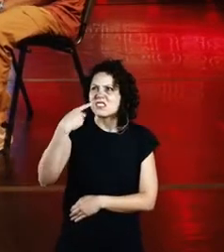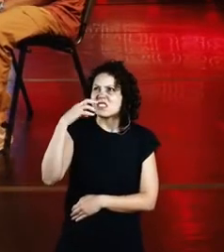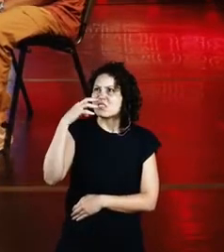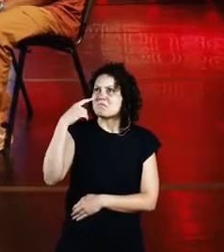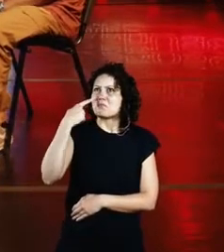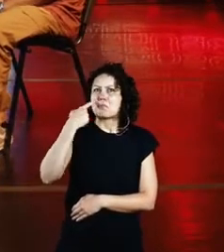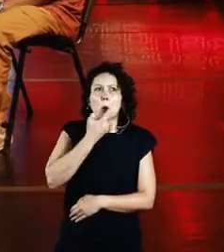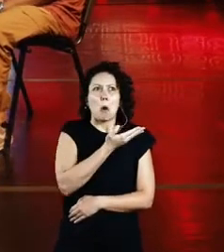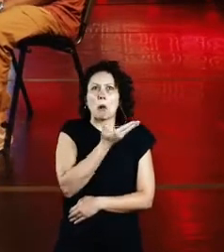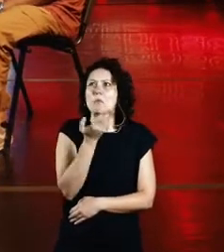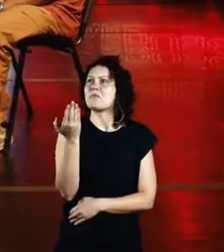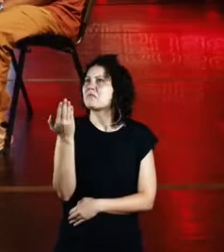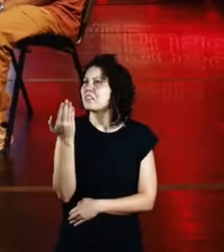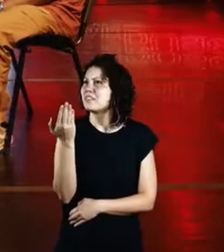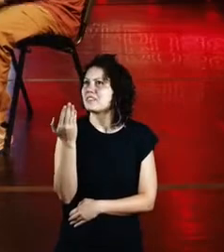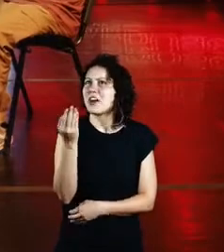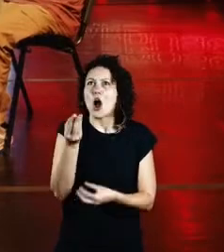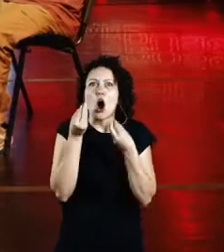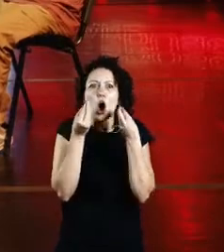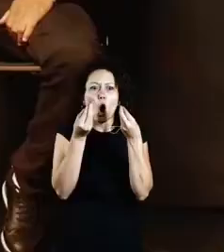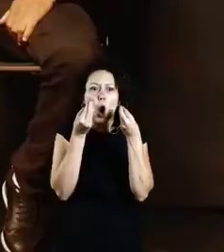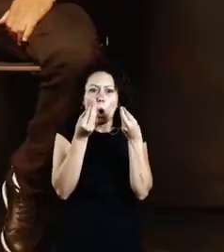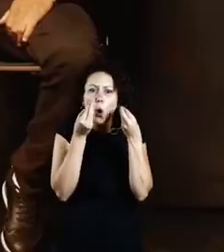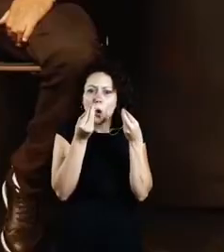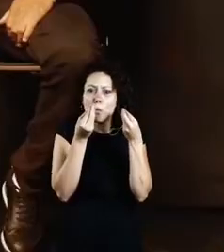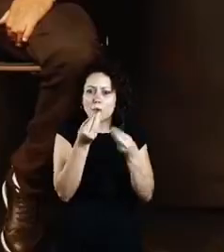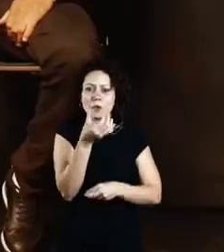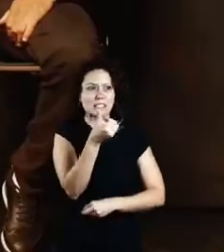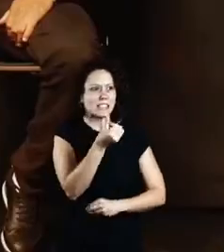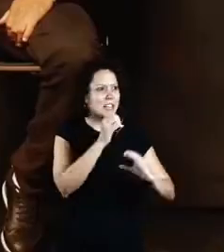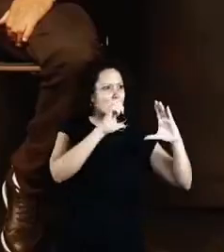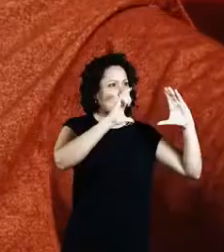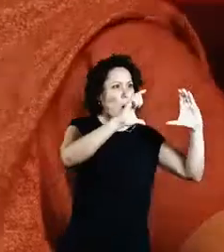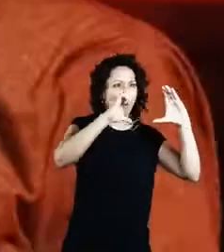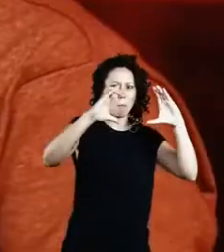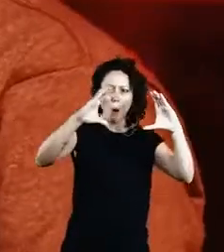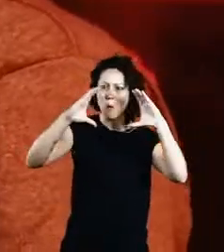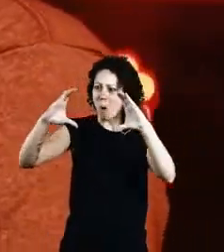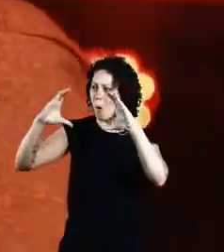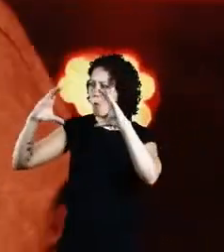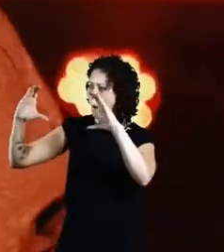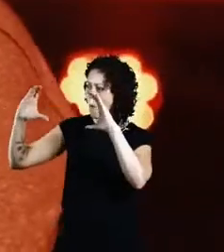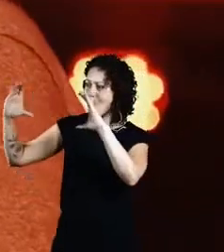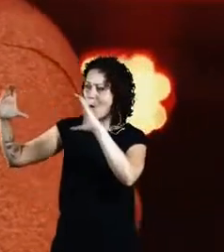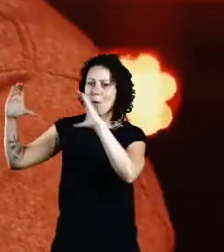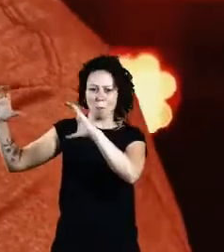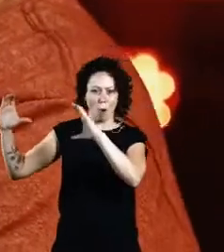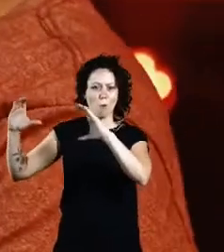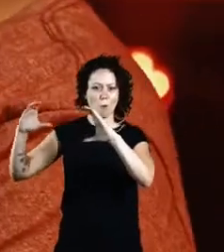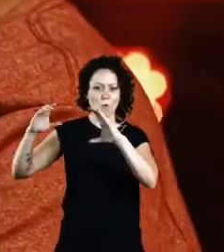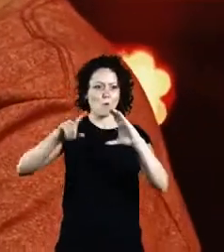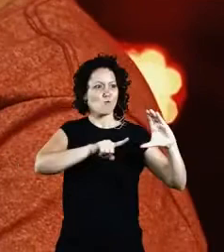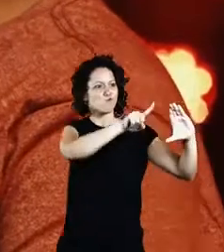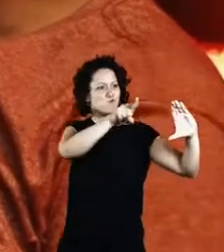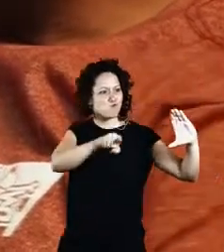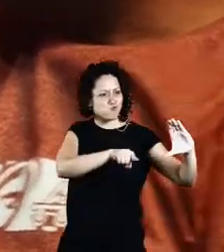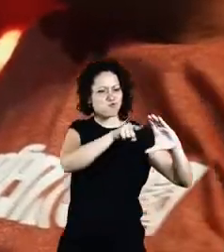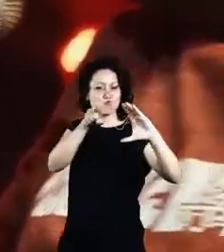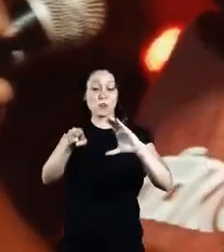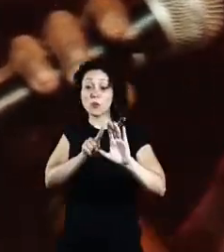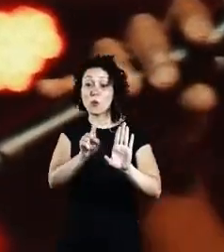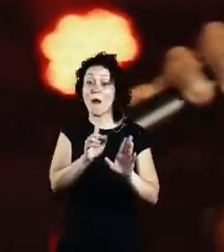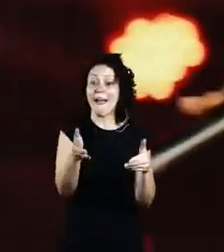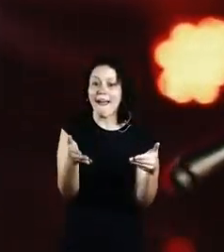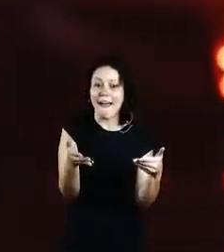E a gente ficava que nem besta lá olhando ali, assim, o negocinho. A fita assim, passando pelo quarto inteiro. Assim, aquele loop, né, meu? Não é que nem hoje você tem o